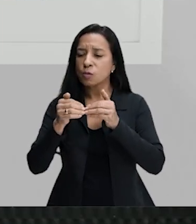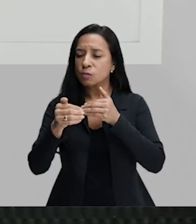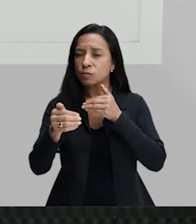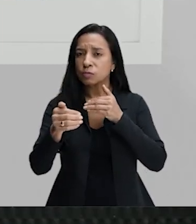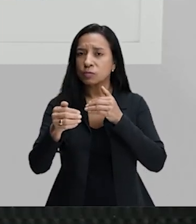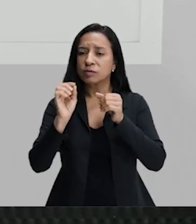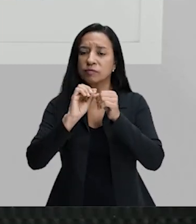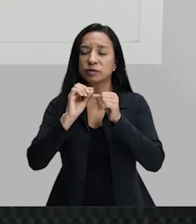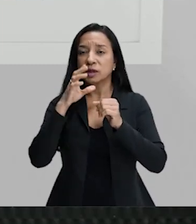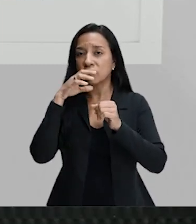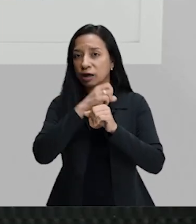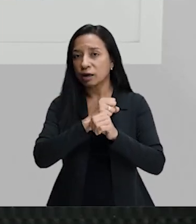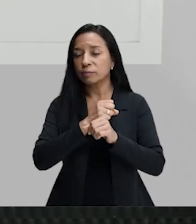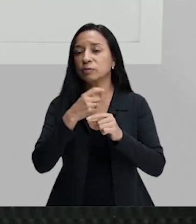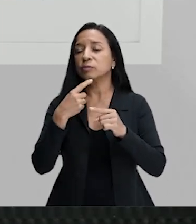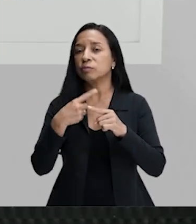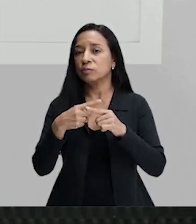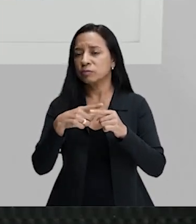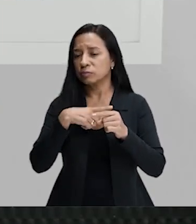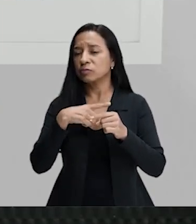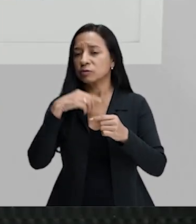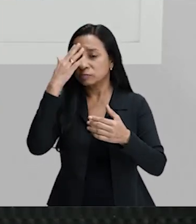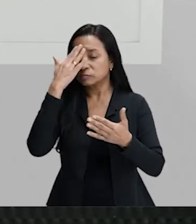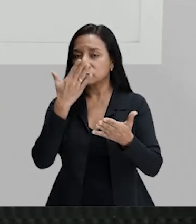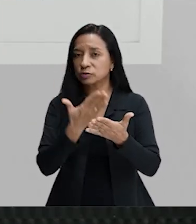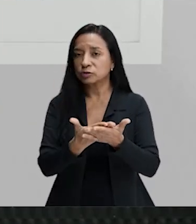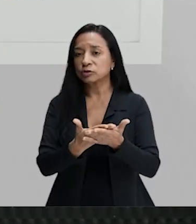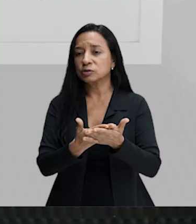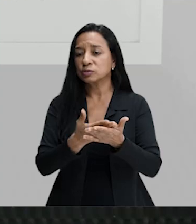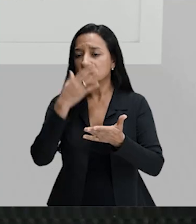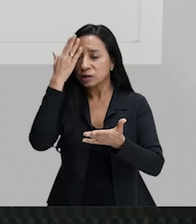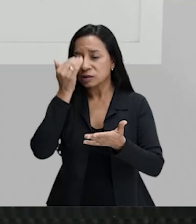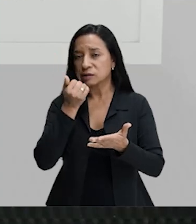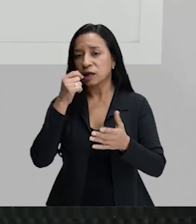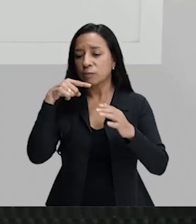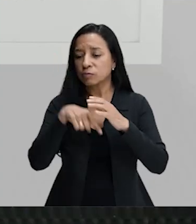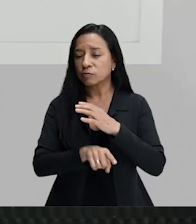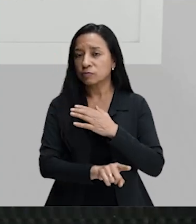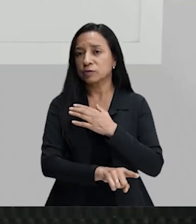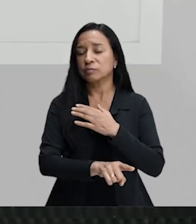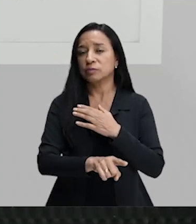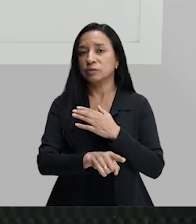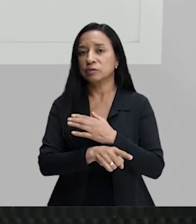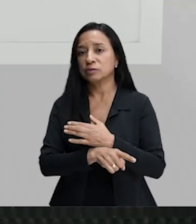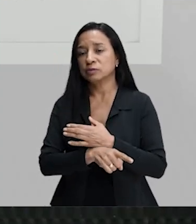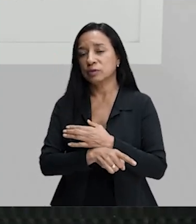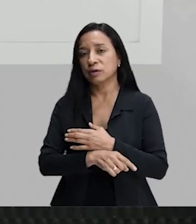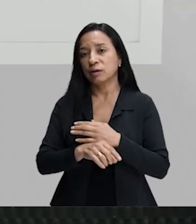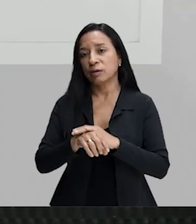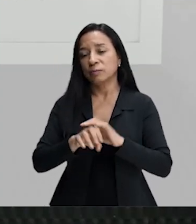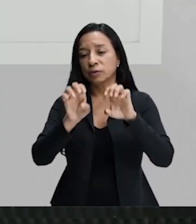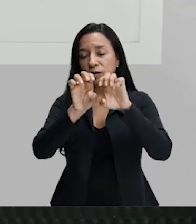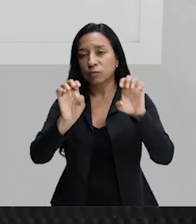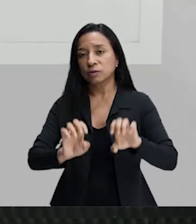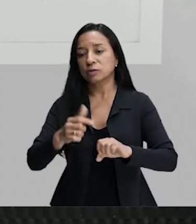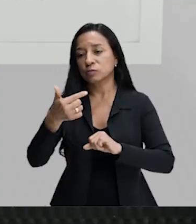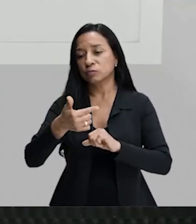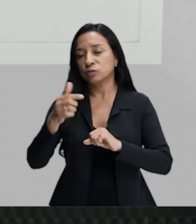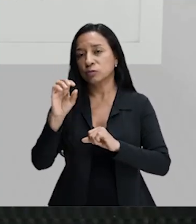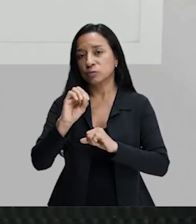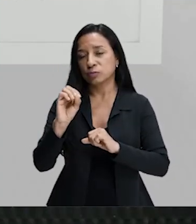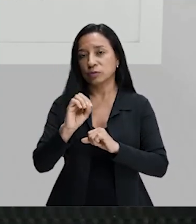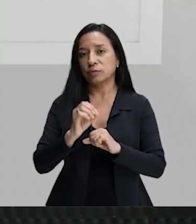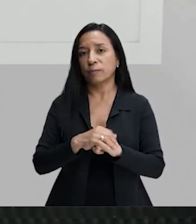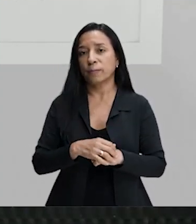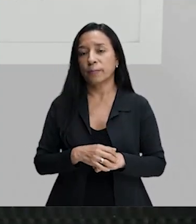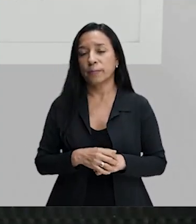mais rápido, porque eu tenho certeza que vocês dominam resolução de equação do segundo grau. Vocês já sabem bem. Então fica